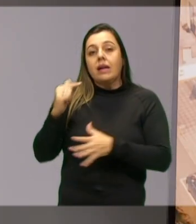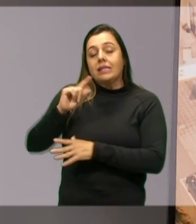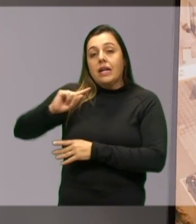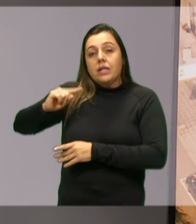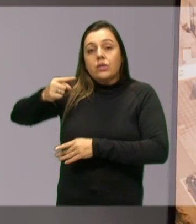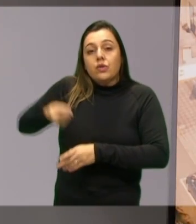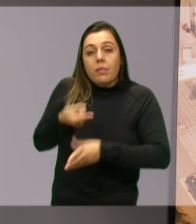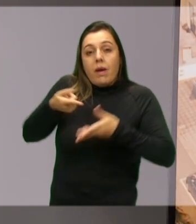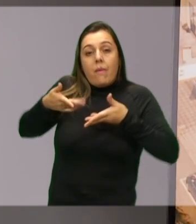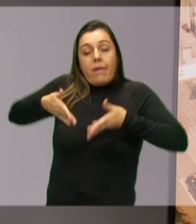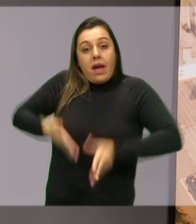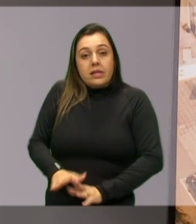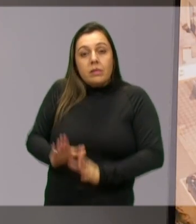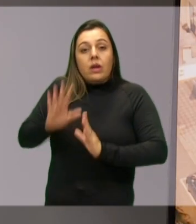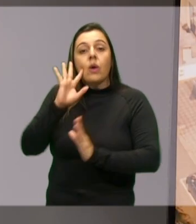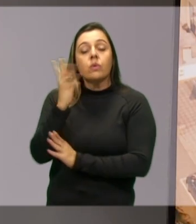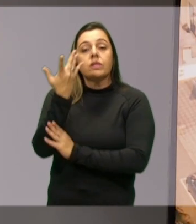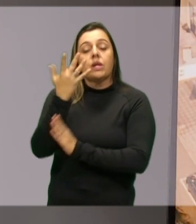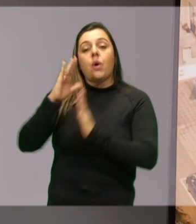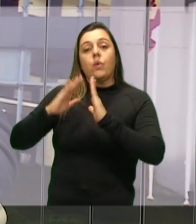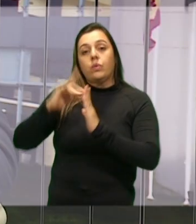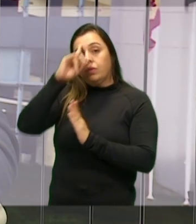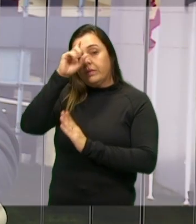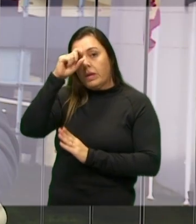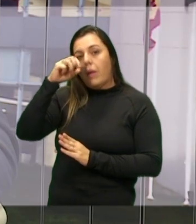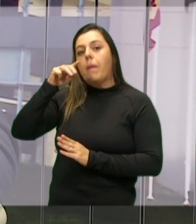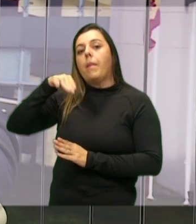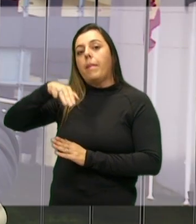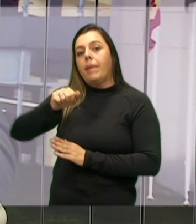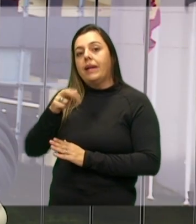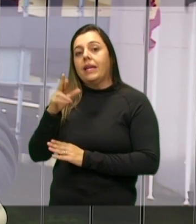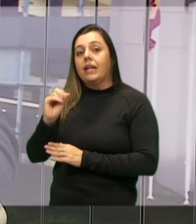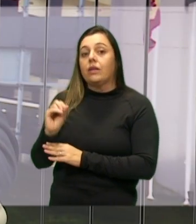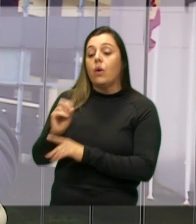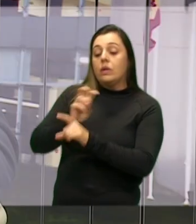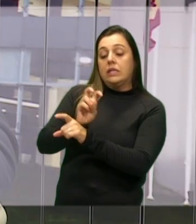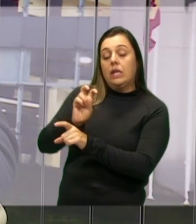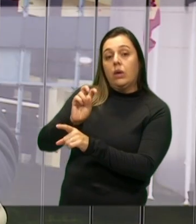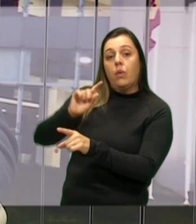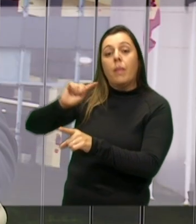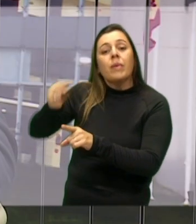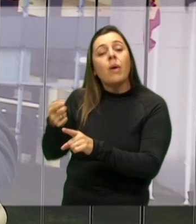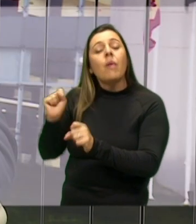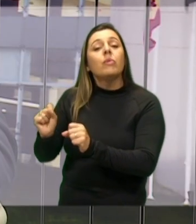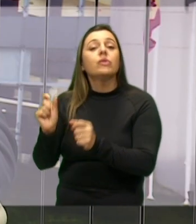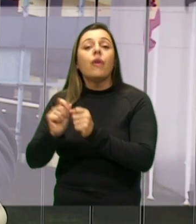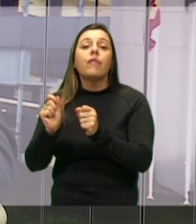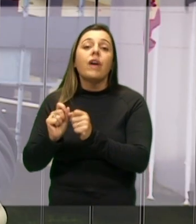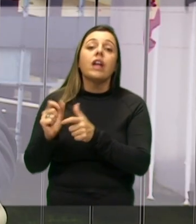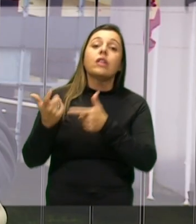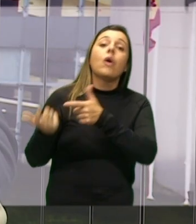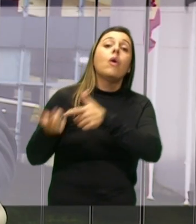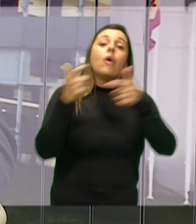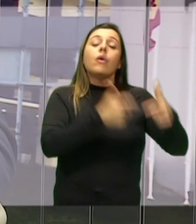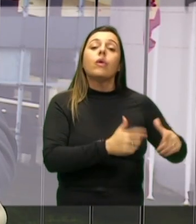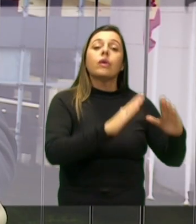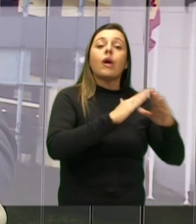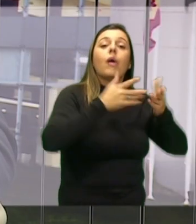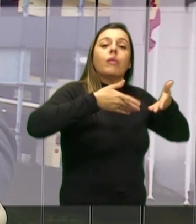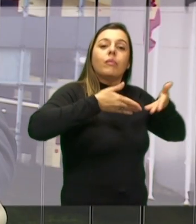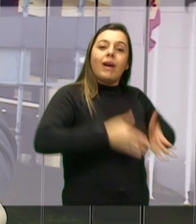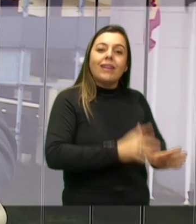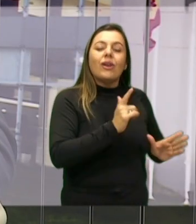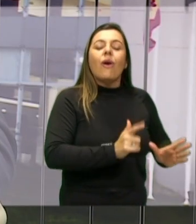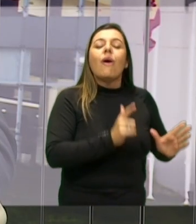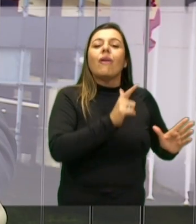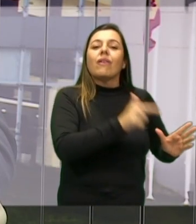mil partos realizados no Hospital Marieta. Desses 7 mil partos, 5 mil poderiam ter sido feitos uma maternidade humanizada,